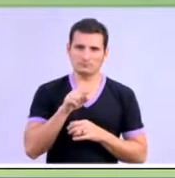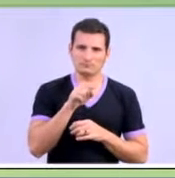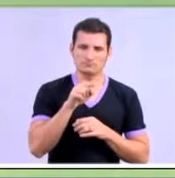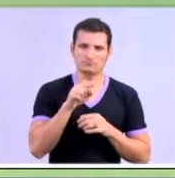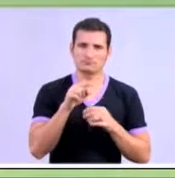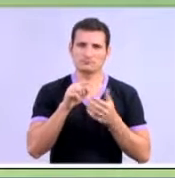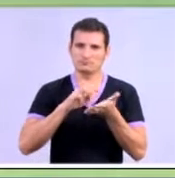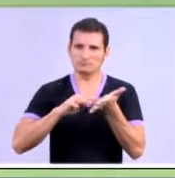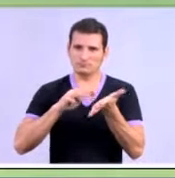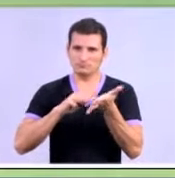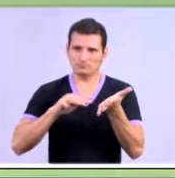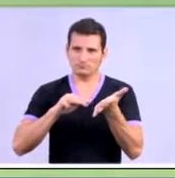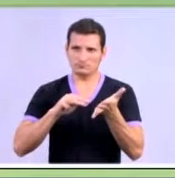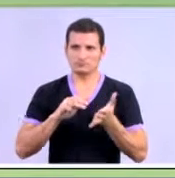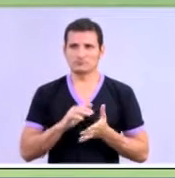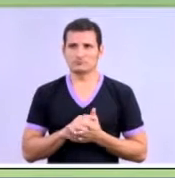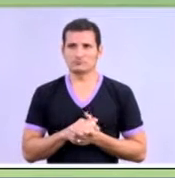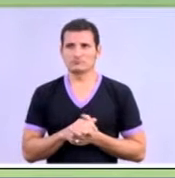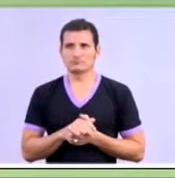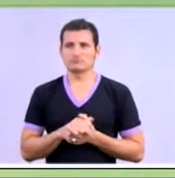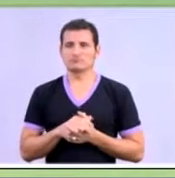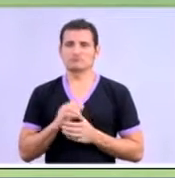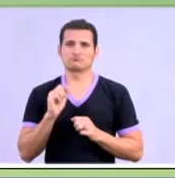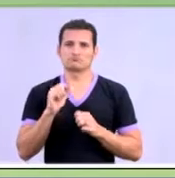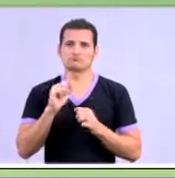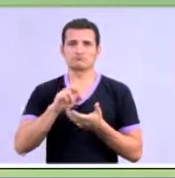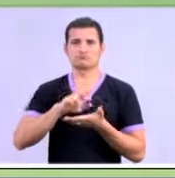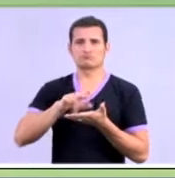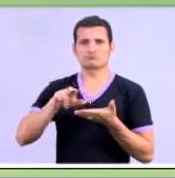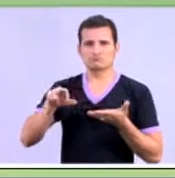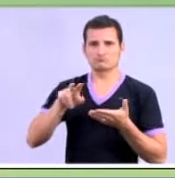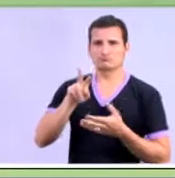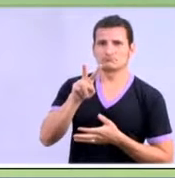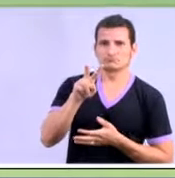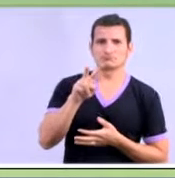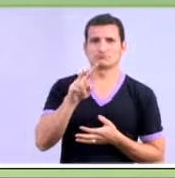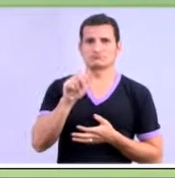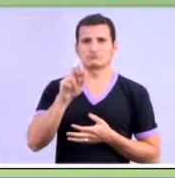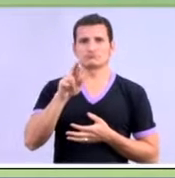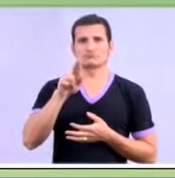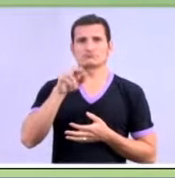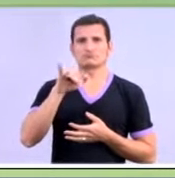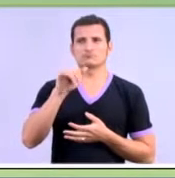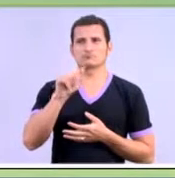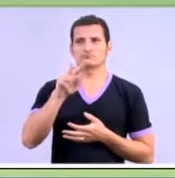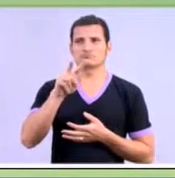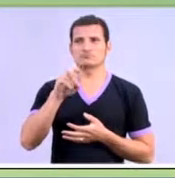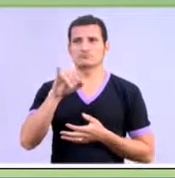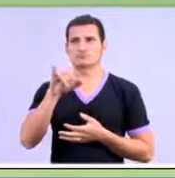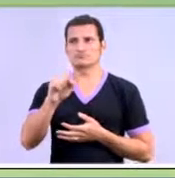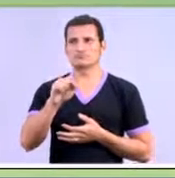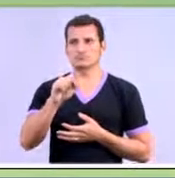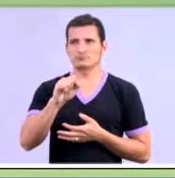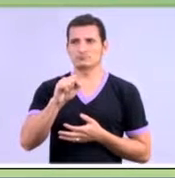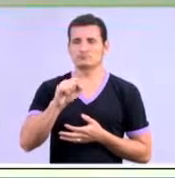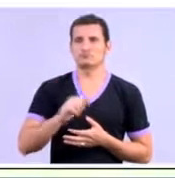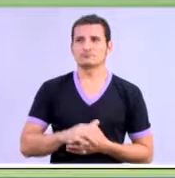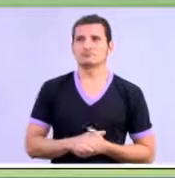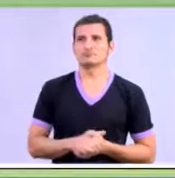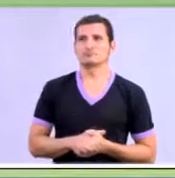única vez. Basta passar várias variáveis, parâmetros ao método.